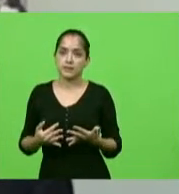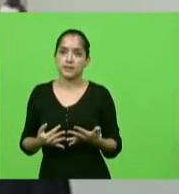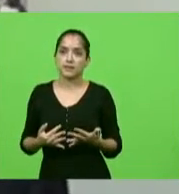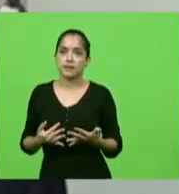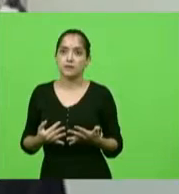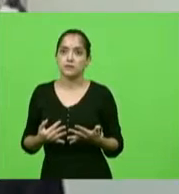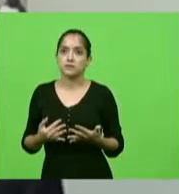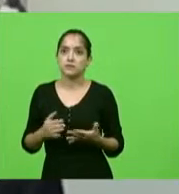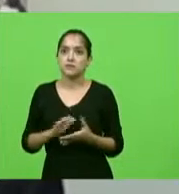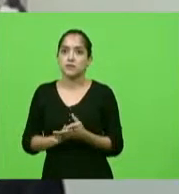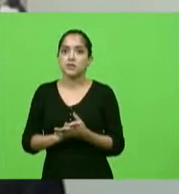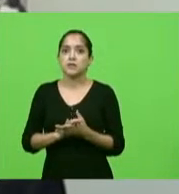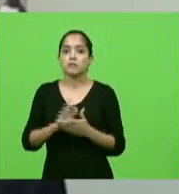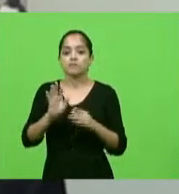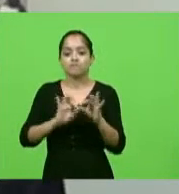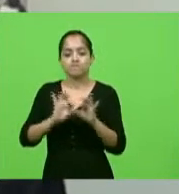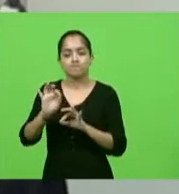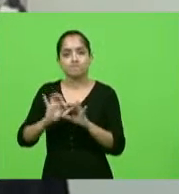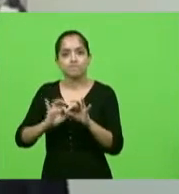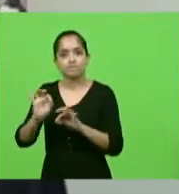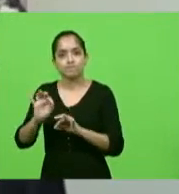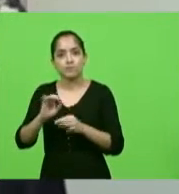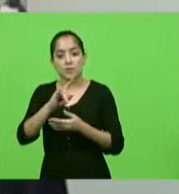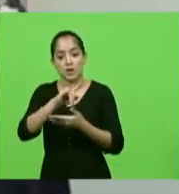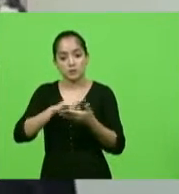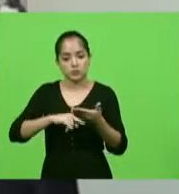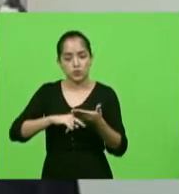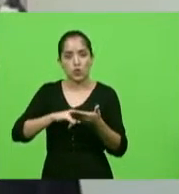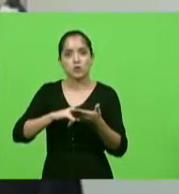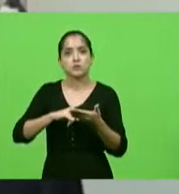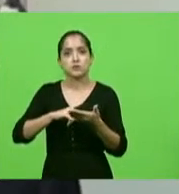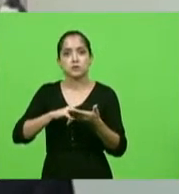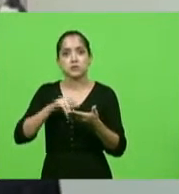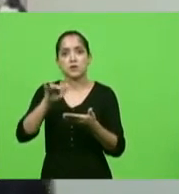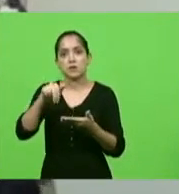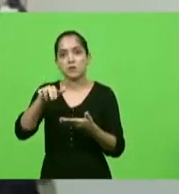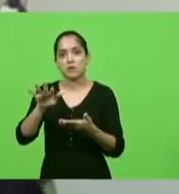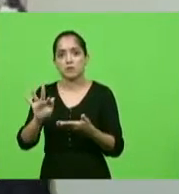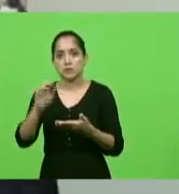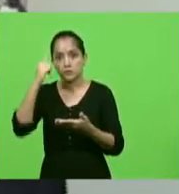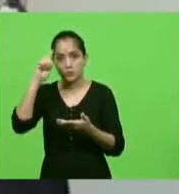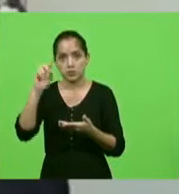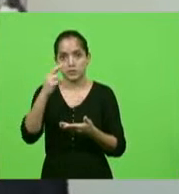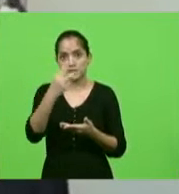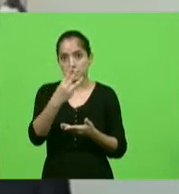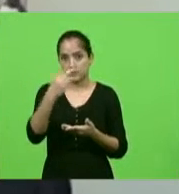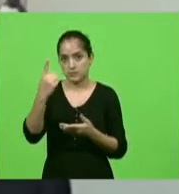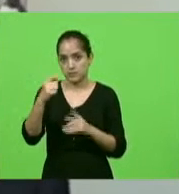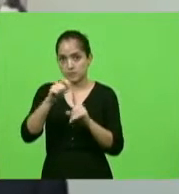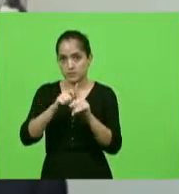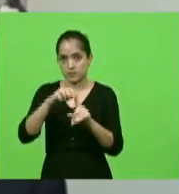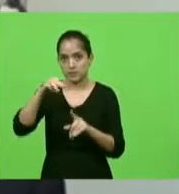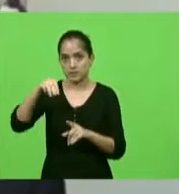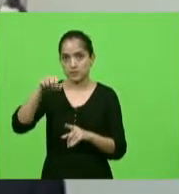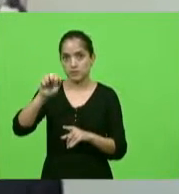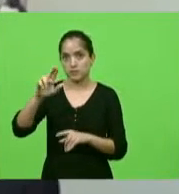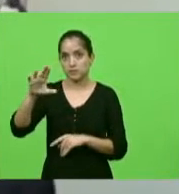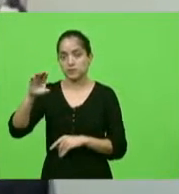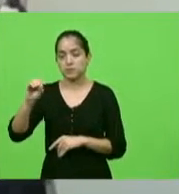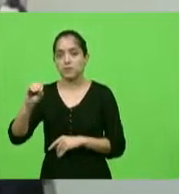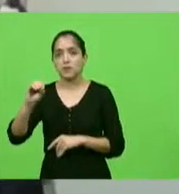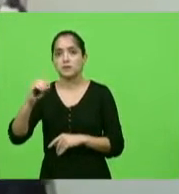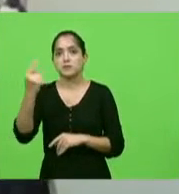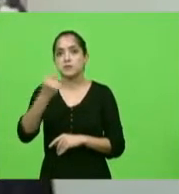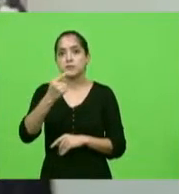que, de forma lapidar, evidente e cristalina, as notas de empenho foram emitidas em dia 31 de março, 1º de abril de 2020,